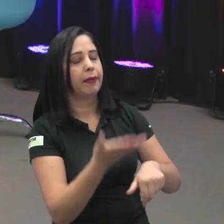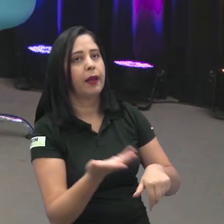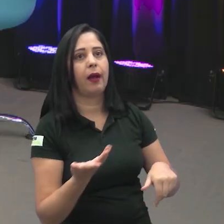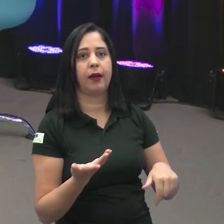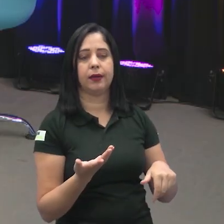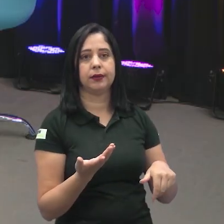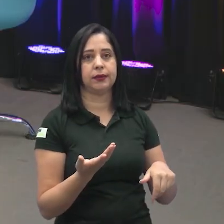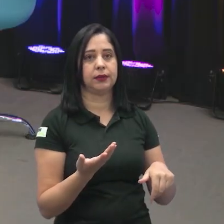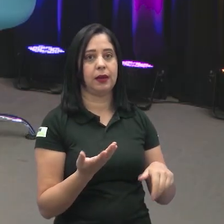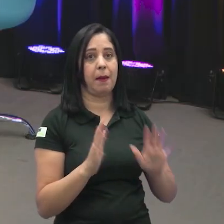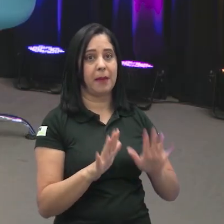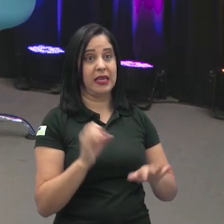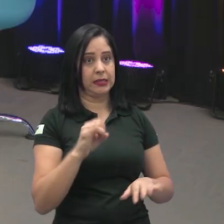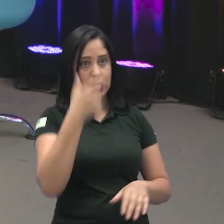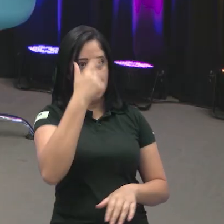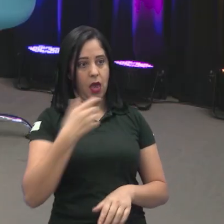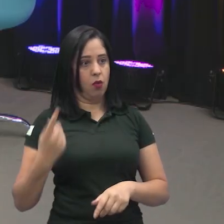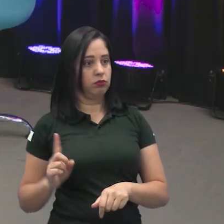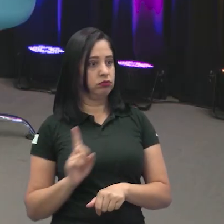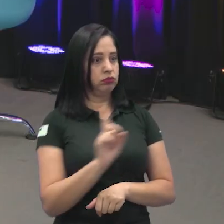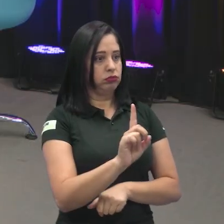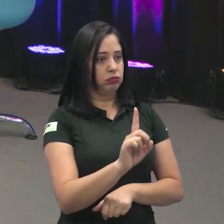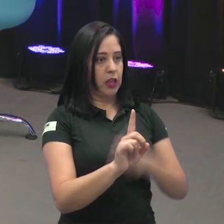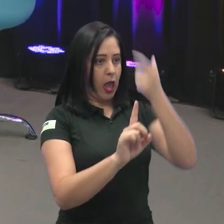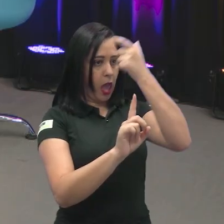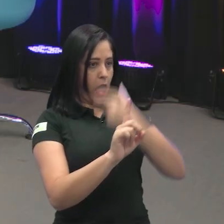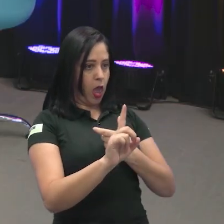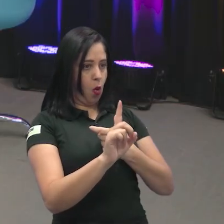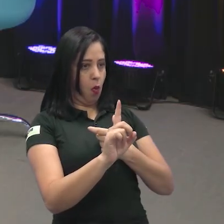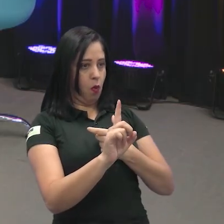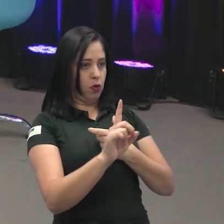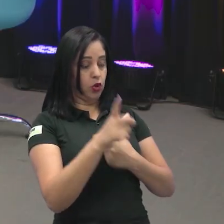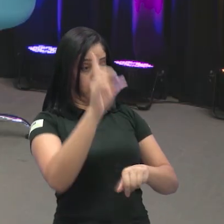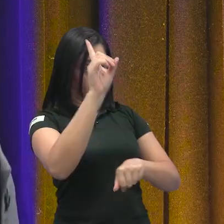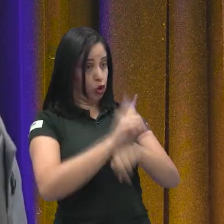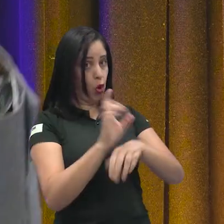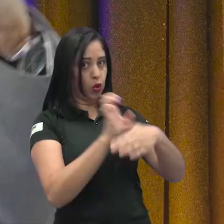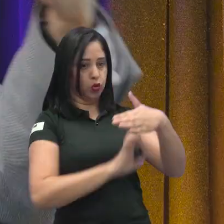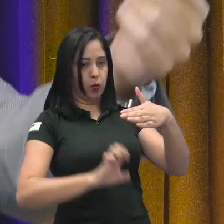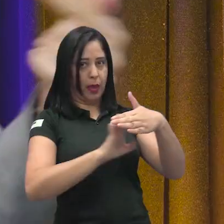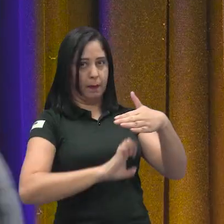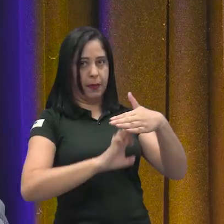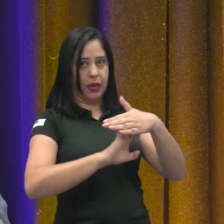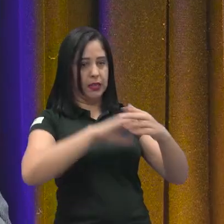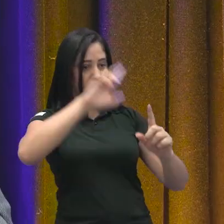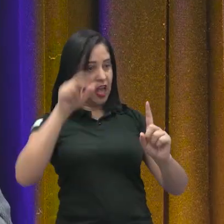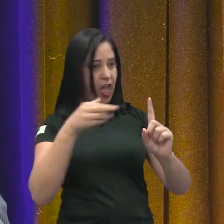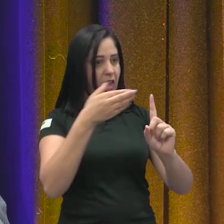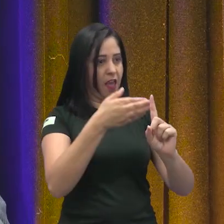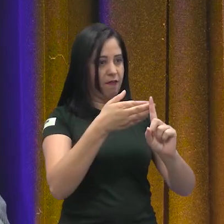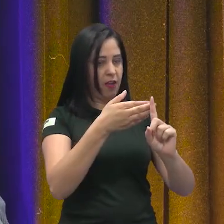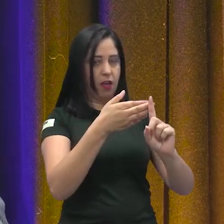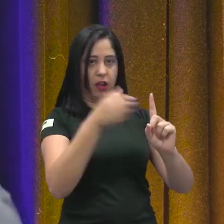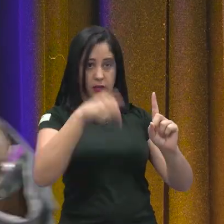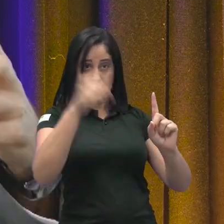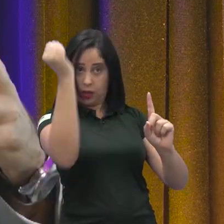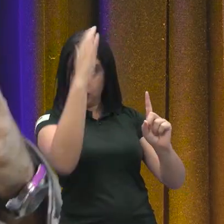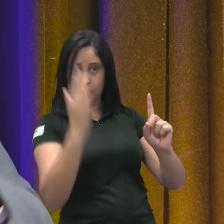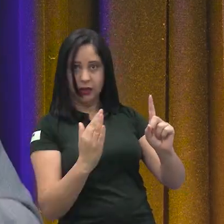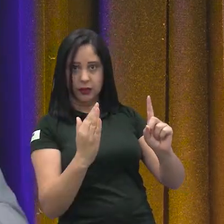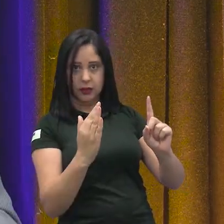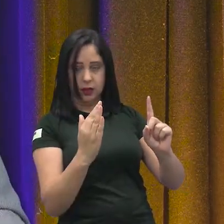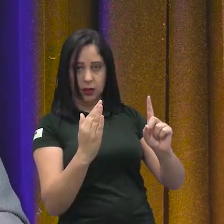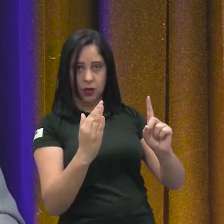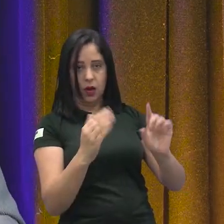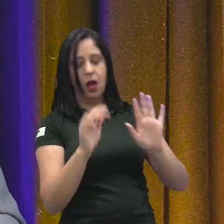Não tem nada de propósito. Mas se eu for lá pensando que eu sou uma empresa hoje que é referência na logística médica do Brasil,